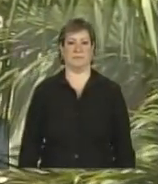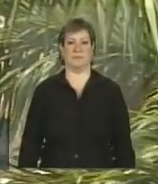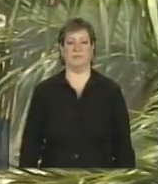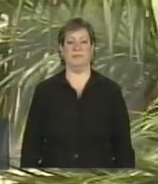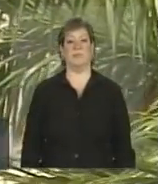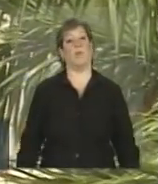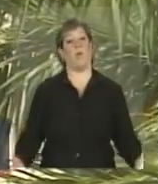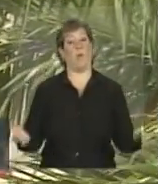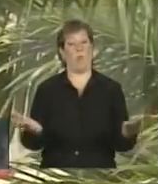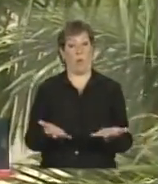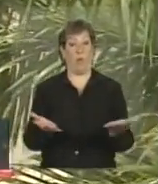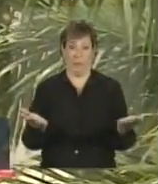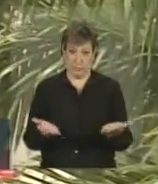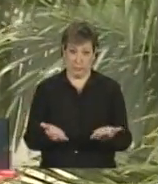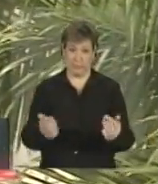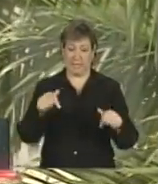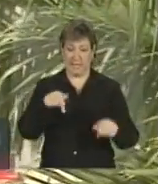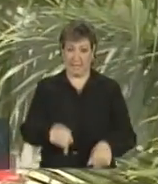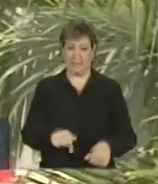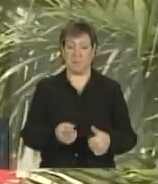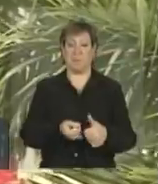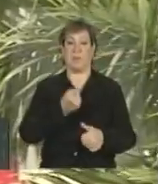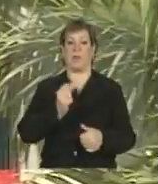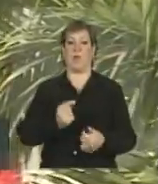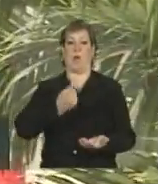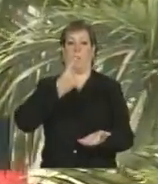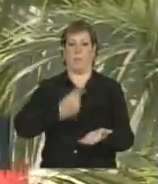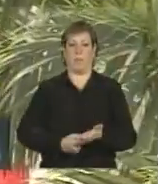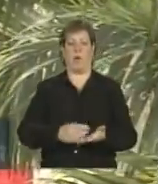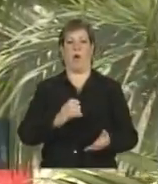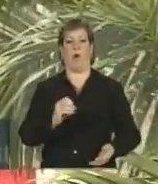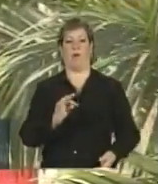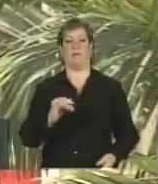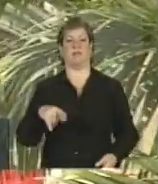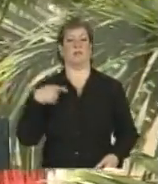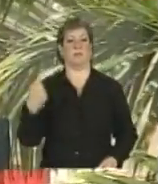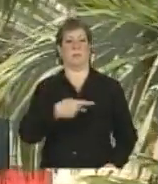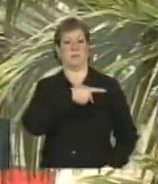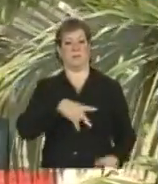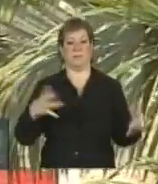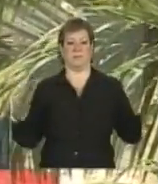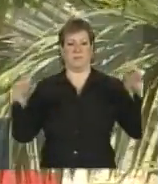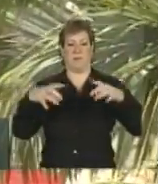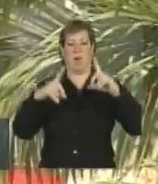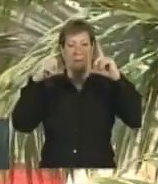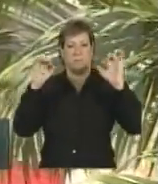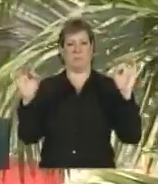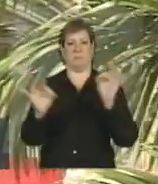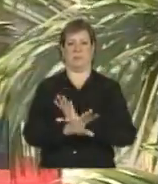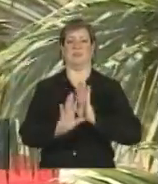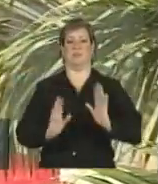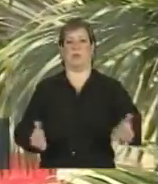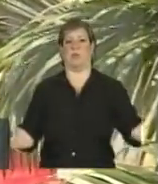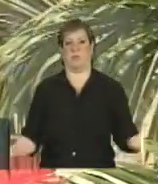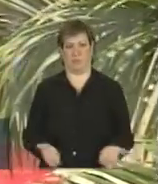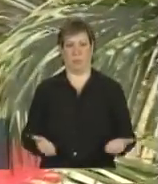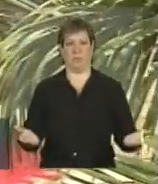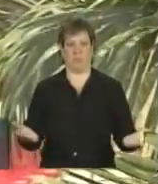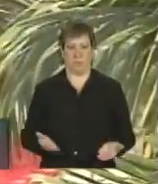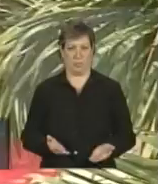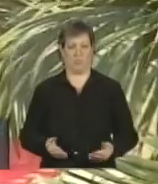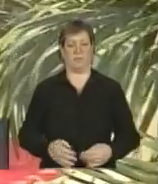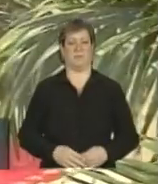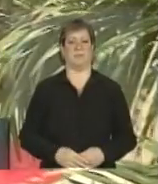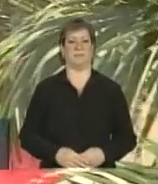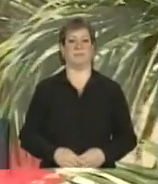E hoje este é o primeiro compromisso oficial dos presidentes participantes, dos chefes de Estado e de governo participantes